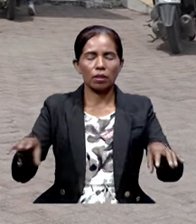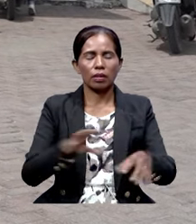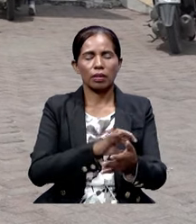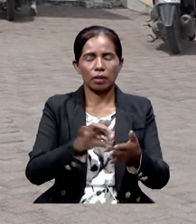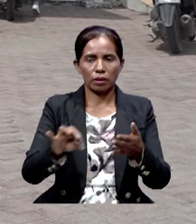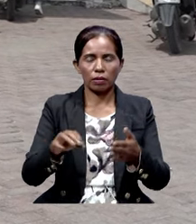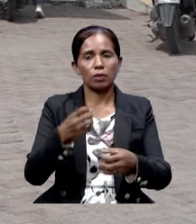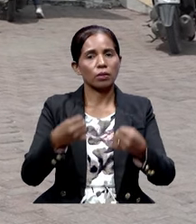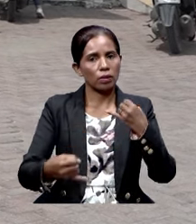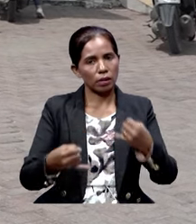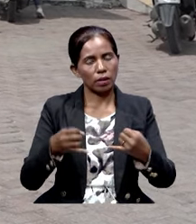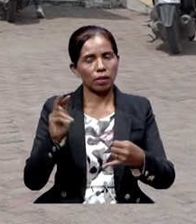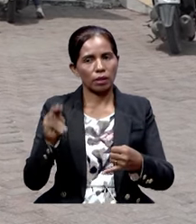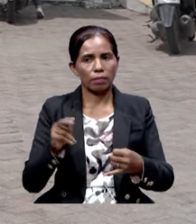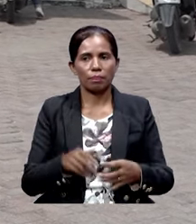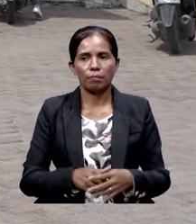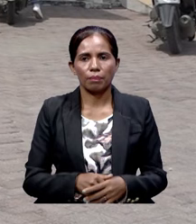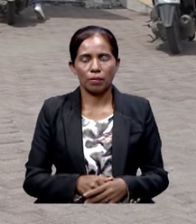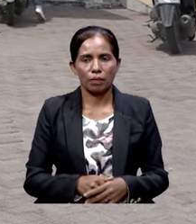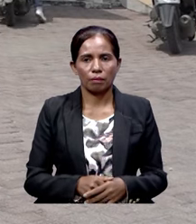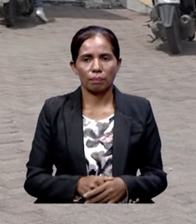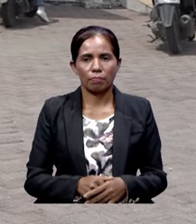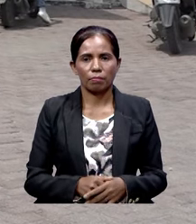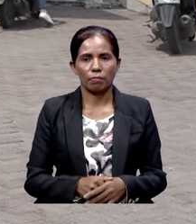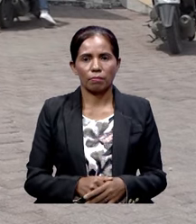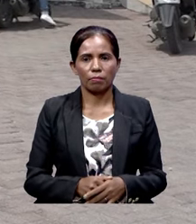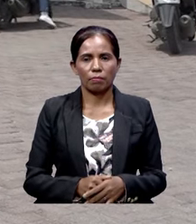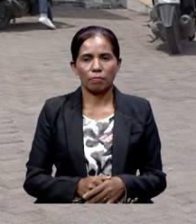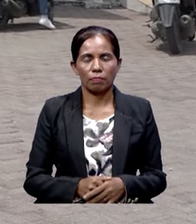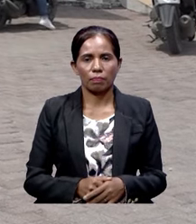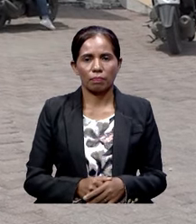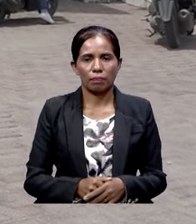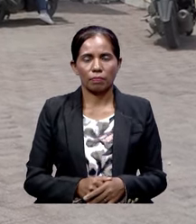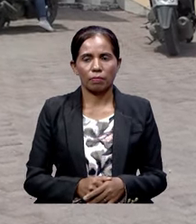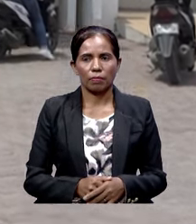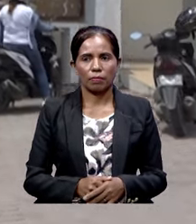Notariado, né? Equipa cobertura, GMN.